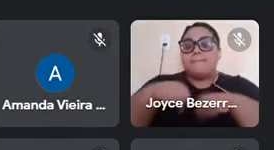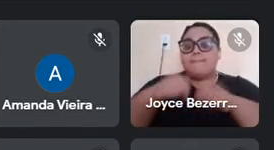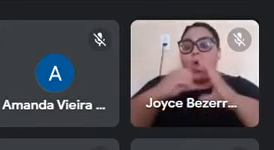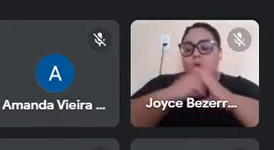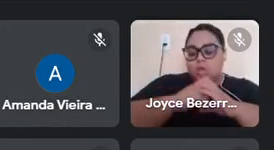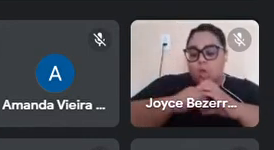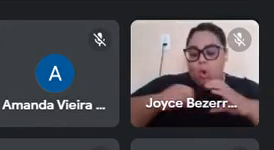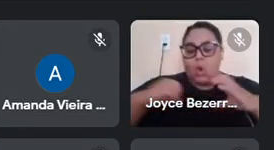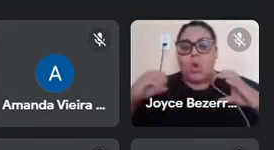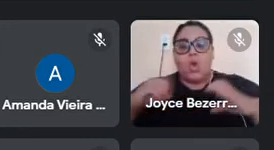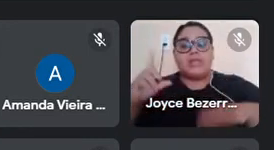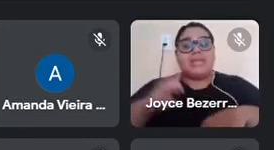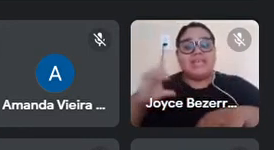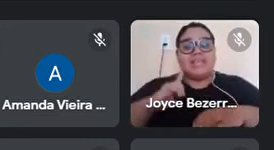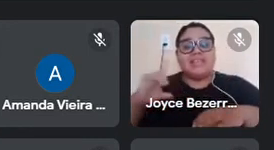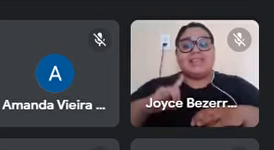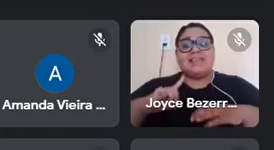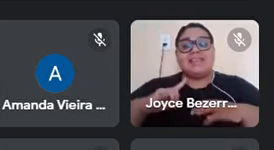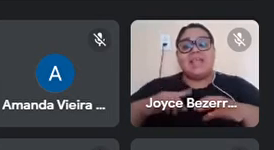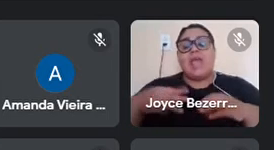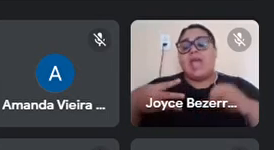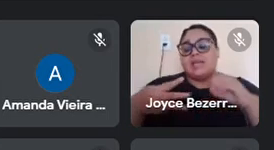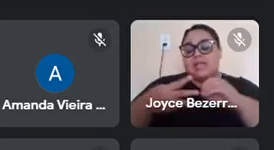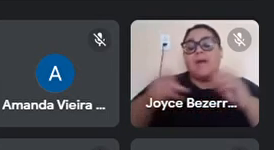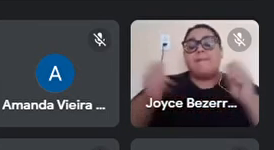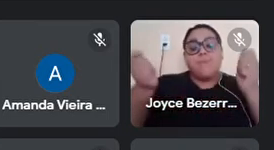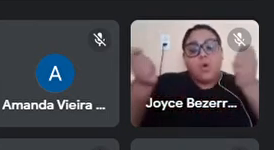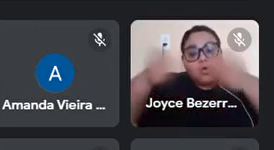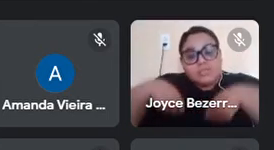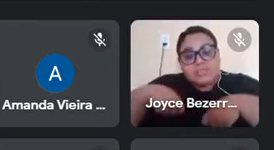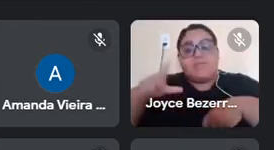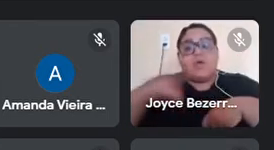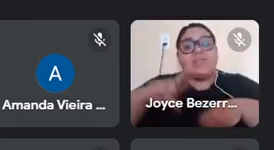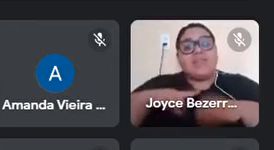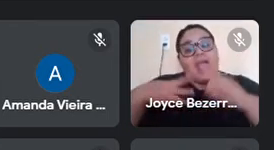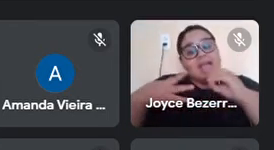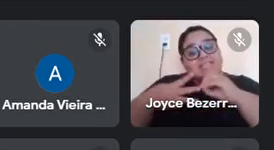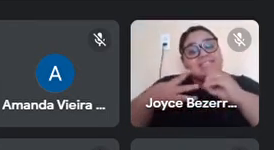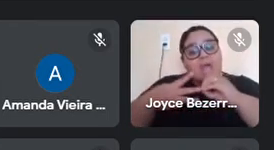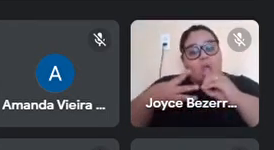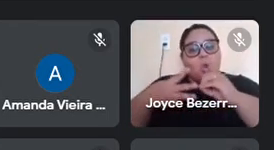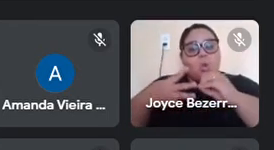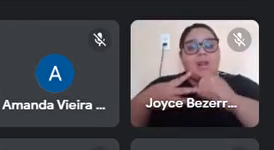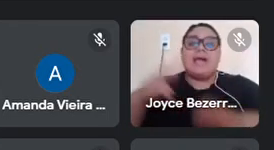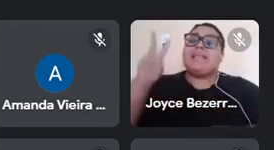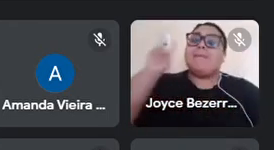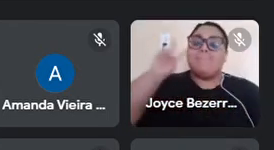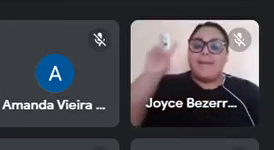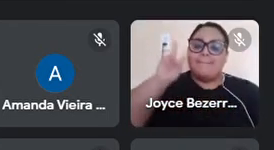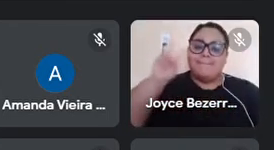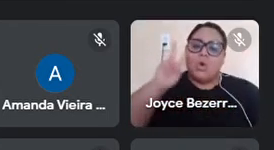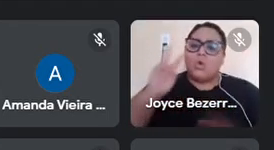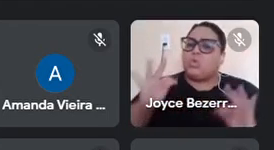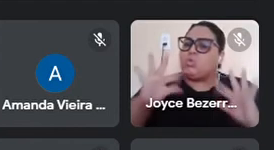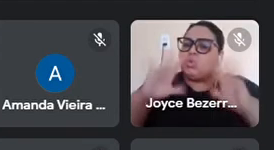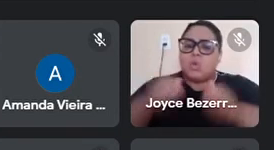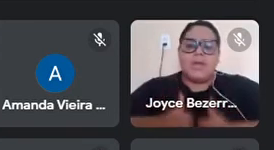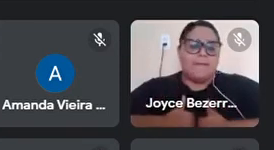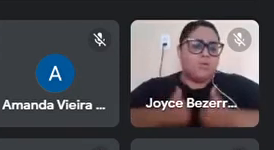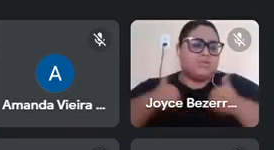se tornar células efetoras e também vão produzir células de memória. Então, essa imunização ativa é tudo que a gente